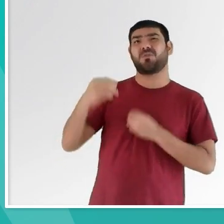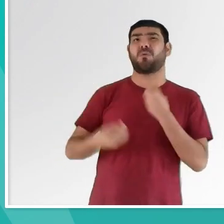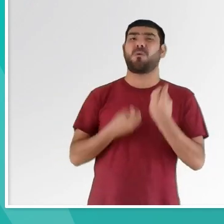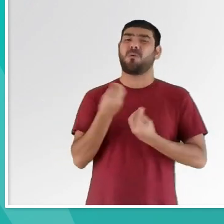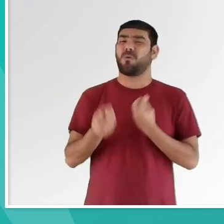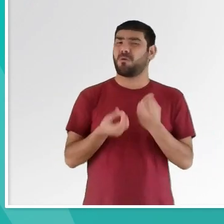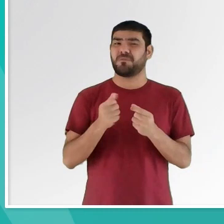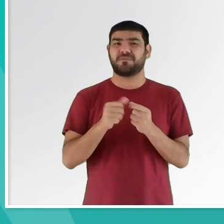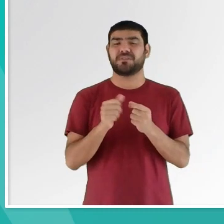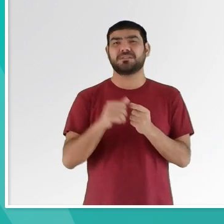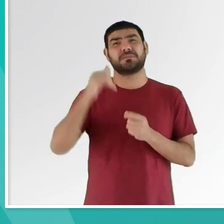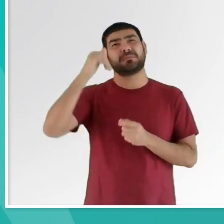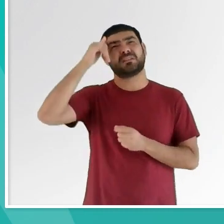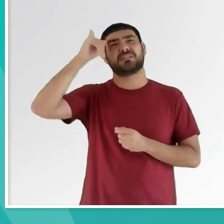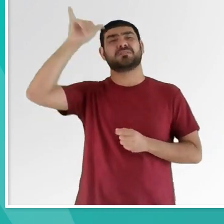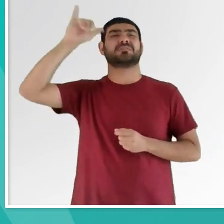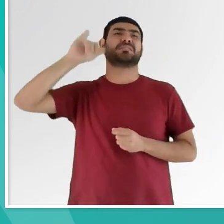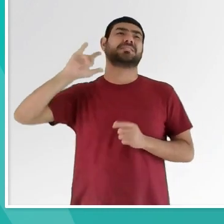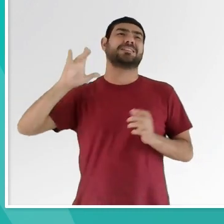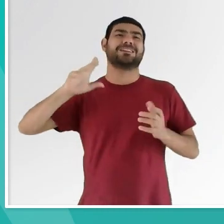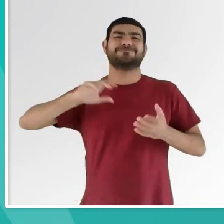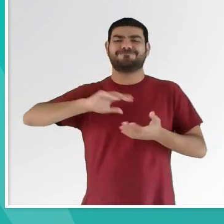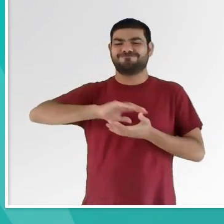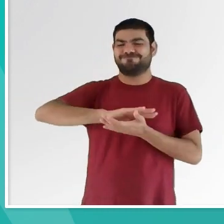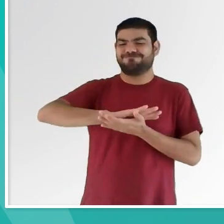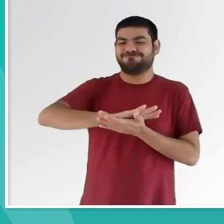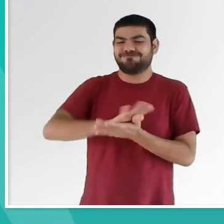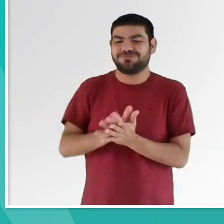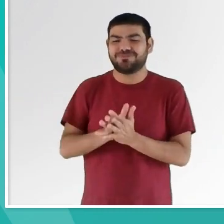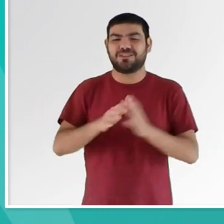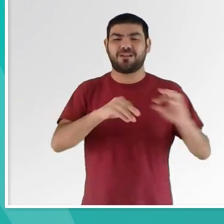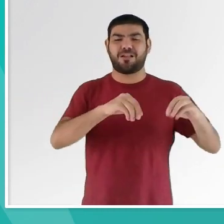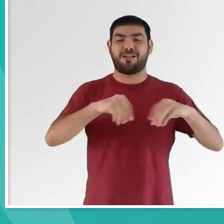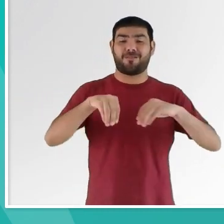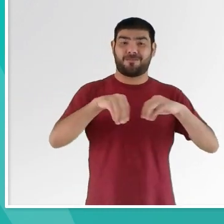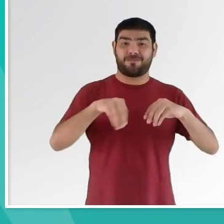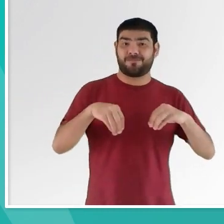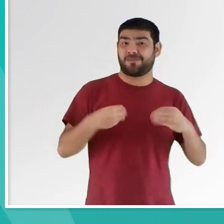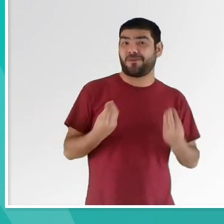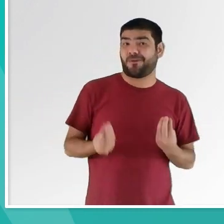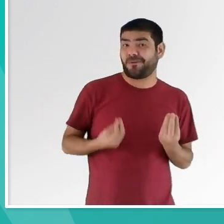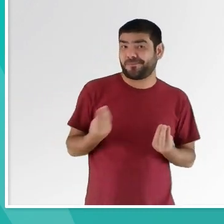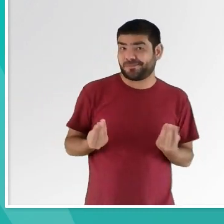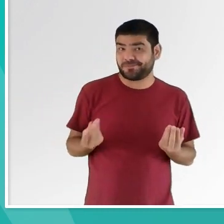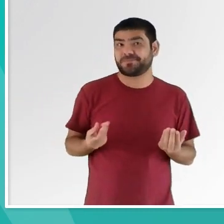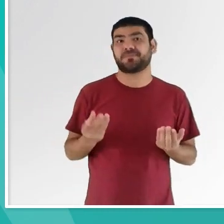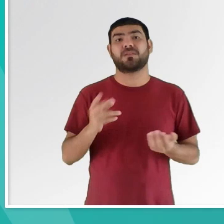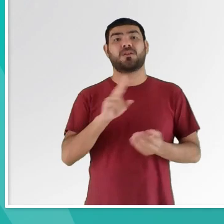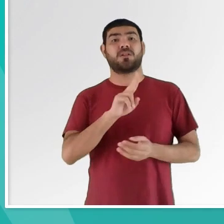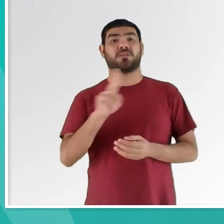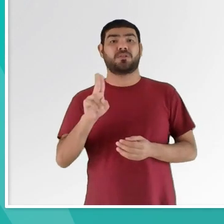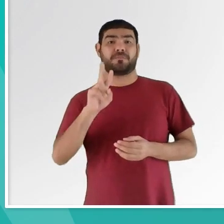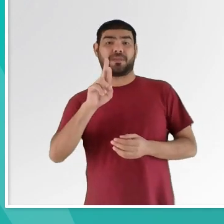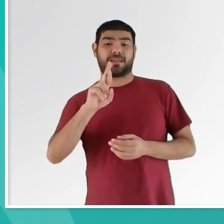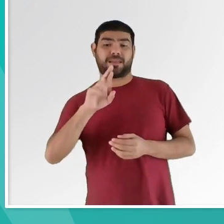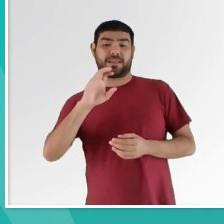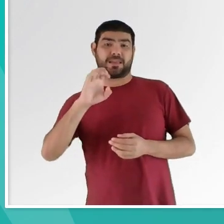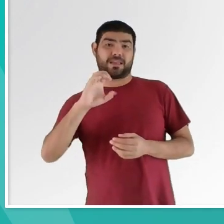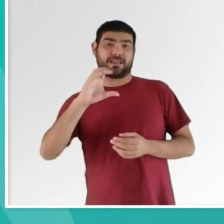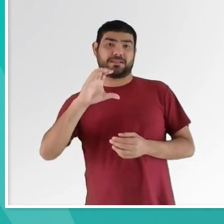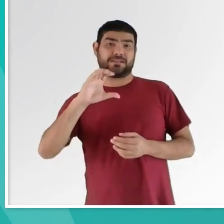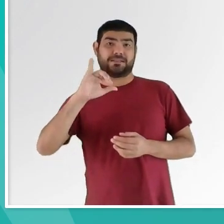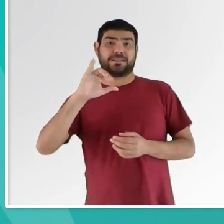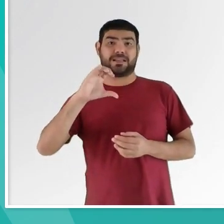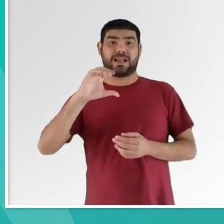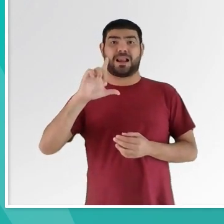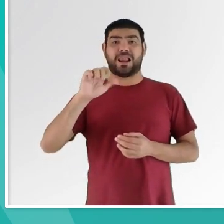danoso ao meio ambiente? Então, nós podemos fazer a reciclagem. E a arte também, ela está dentro desse